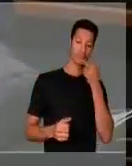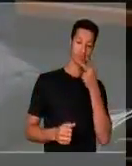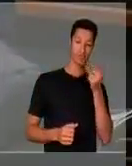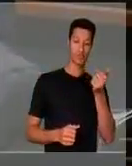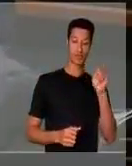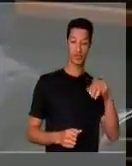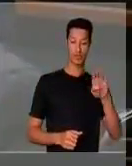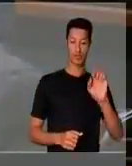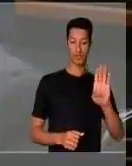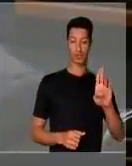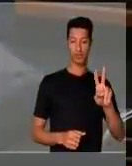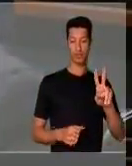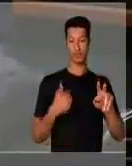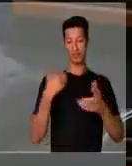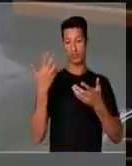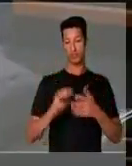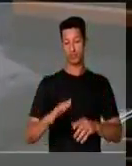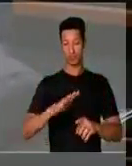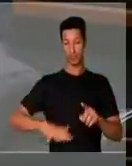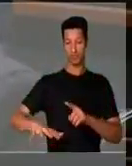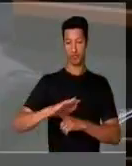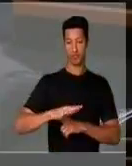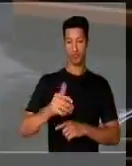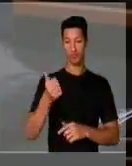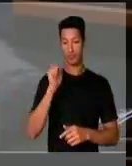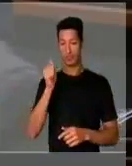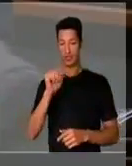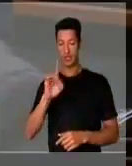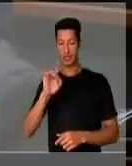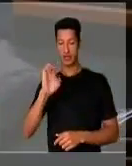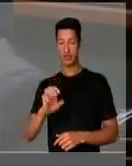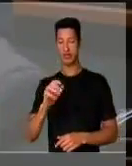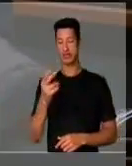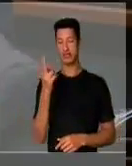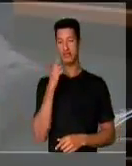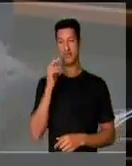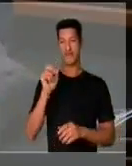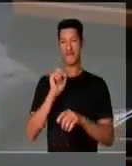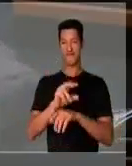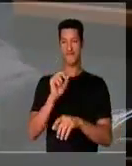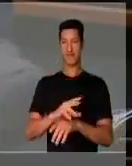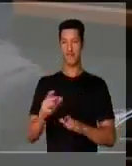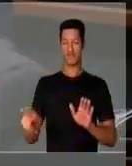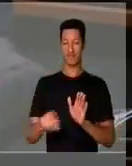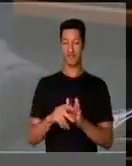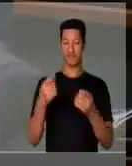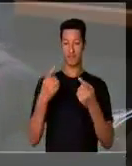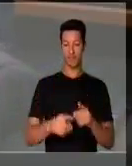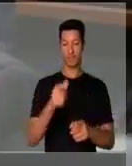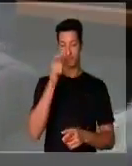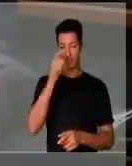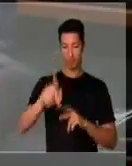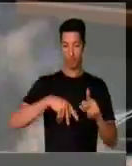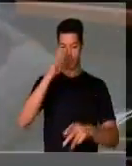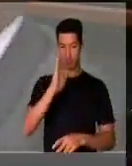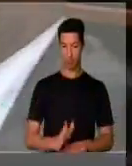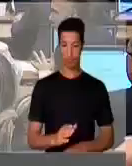da Ambev, no meu caso é que eu não quero que a sociedade tome essa dose venenosa que aqui está se aplicando contra os interesses do povo brasileiro.